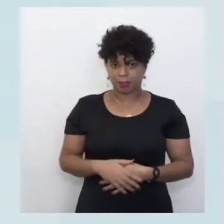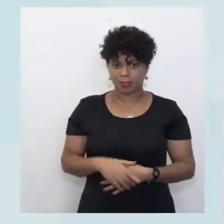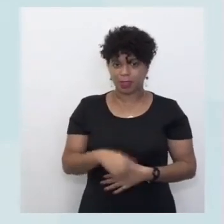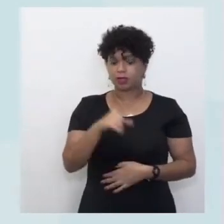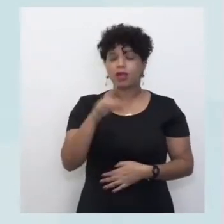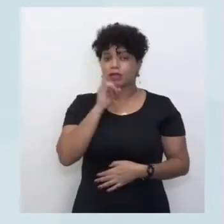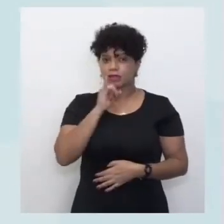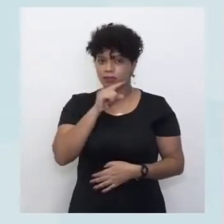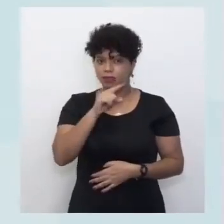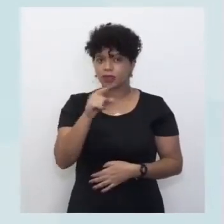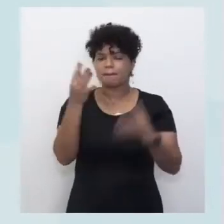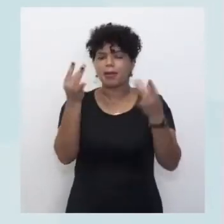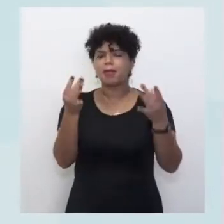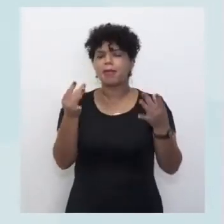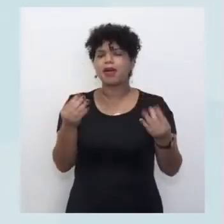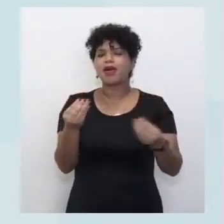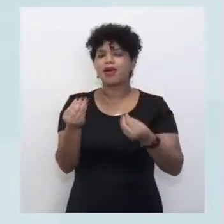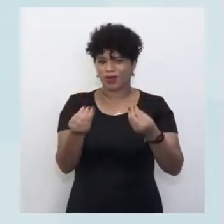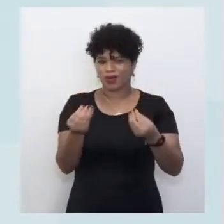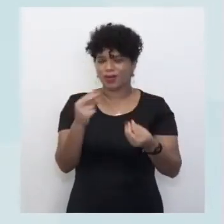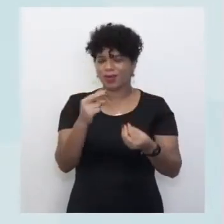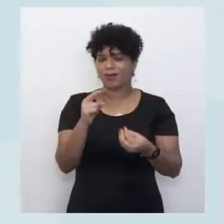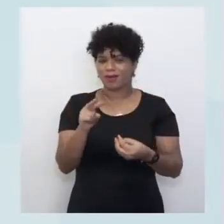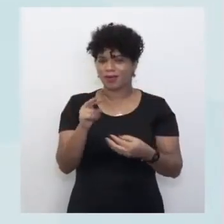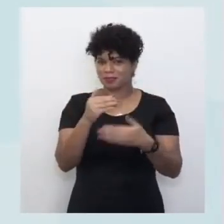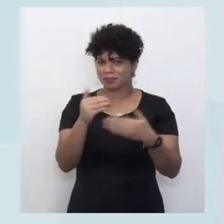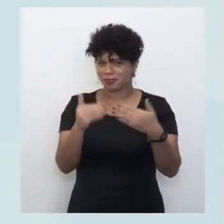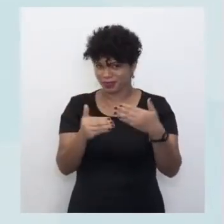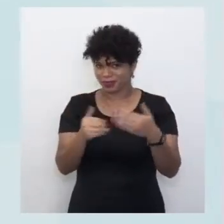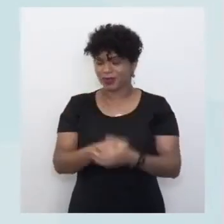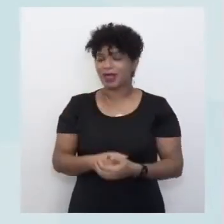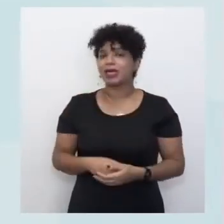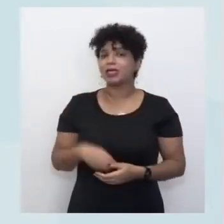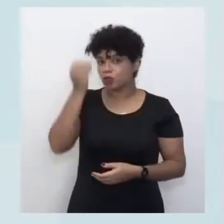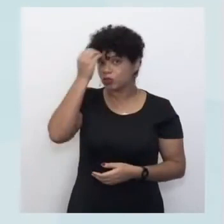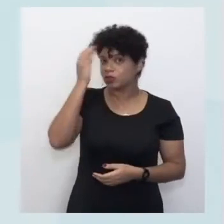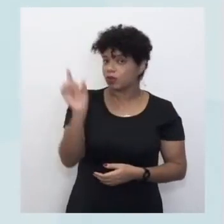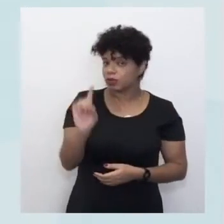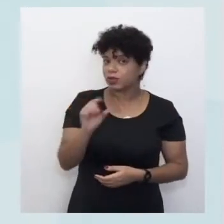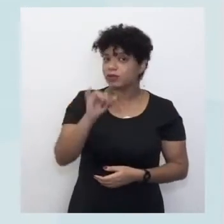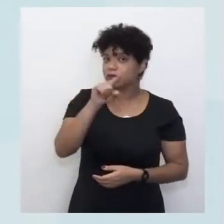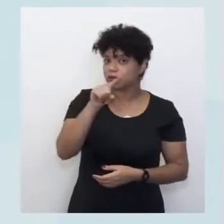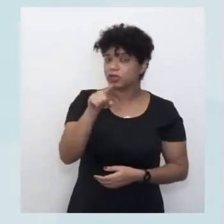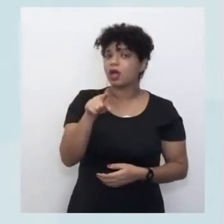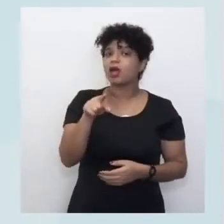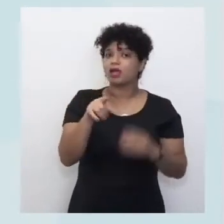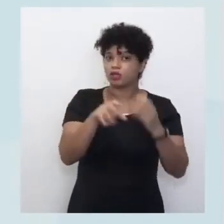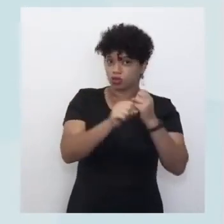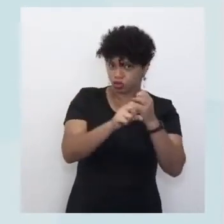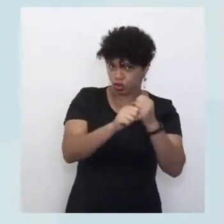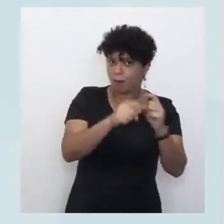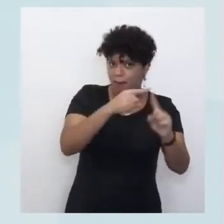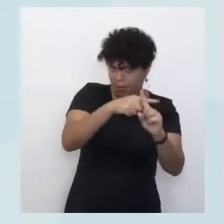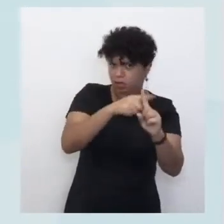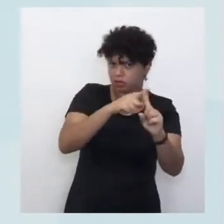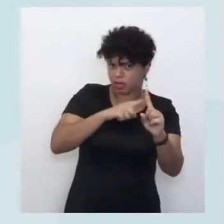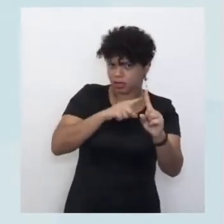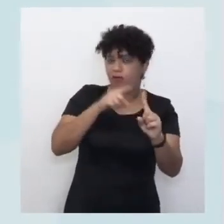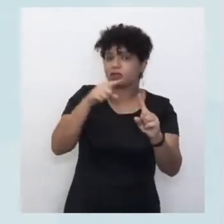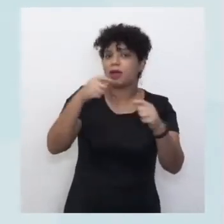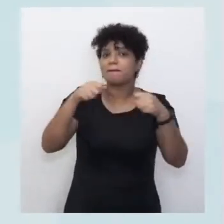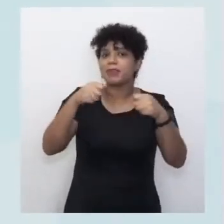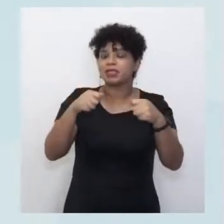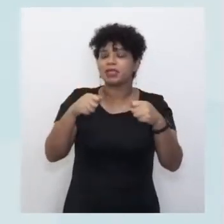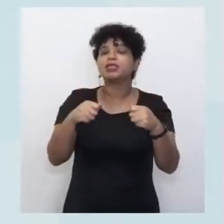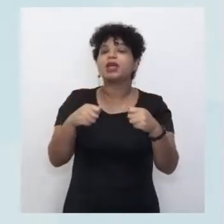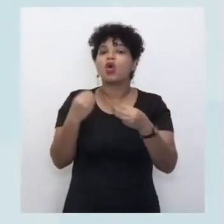exemplo 3. Então, não esqueça, se você tem soma, você vai multiplicar em cima e embaixo